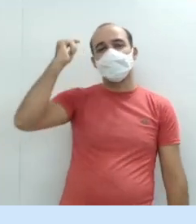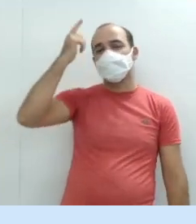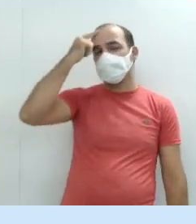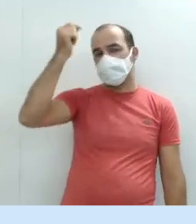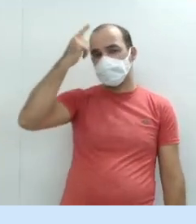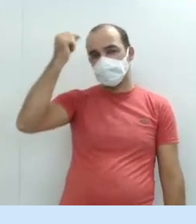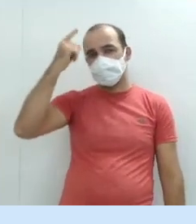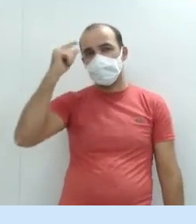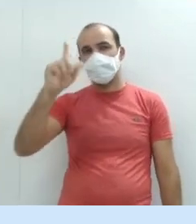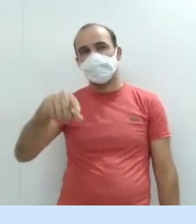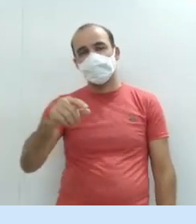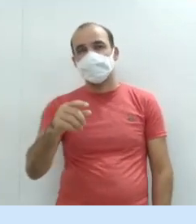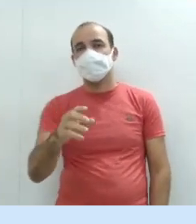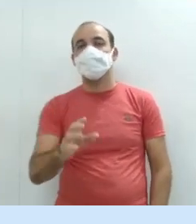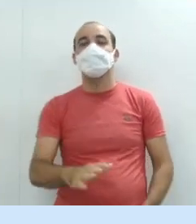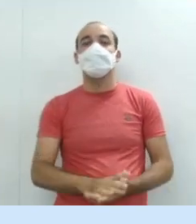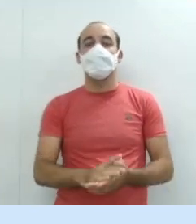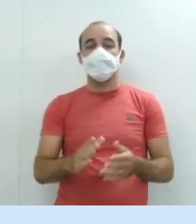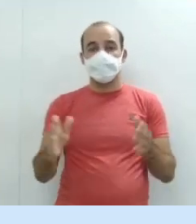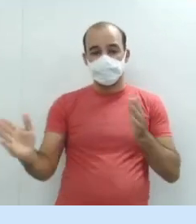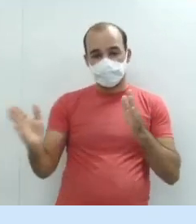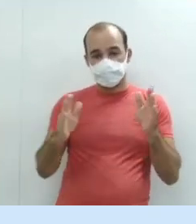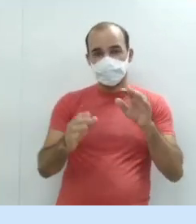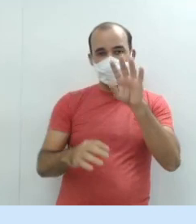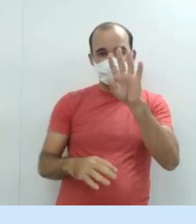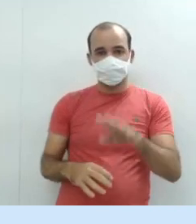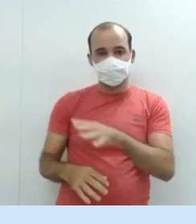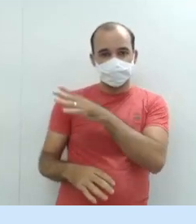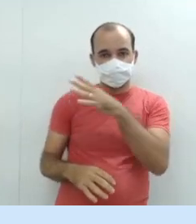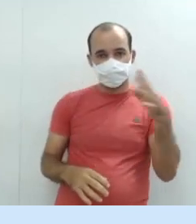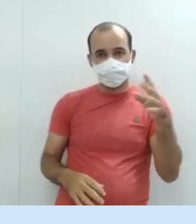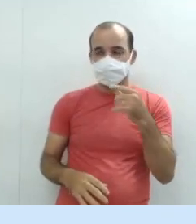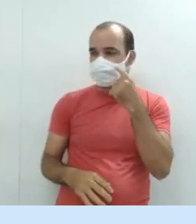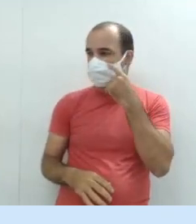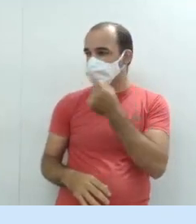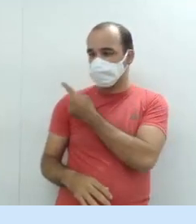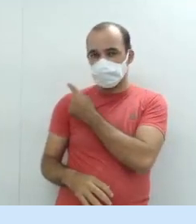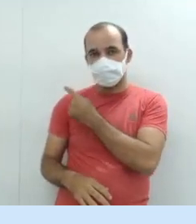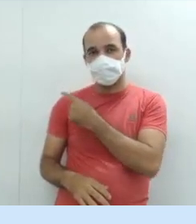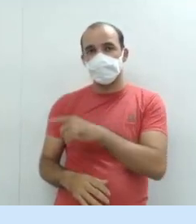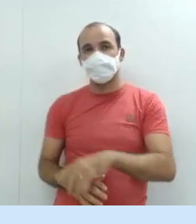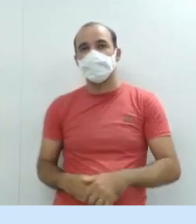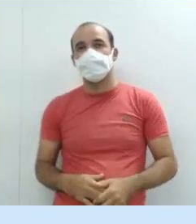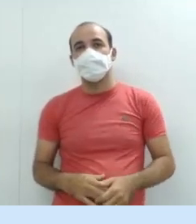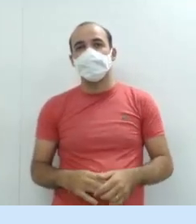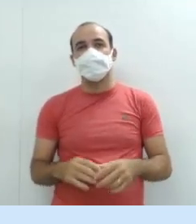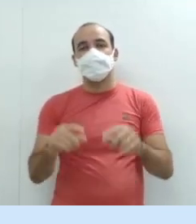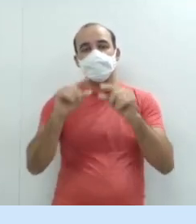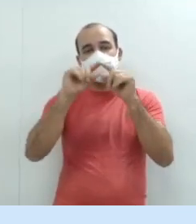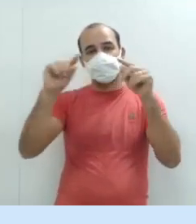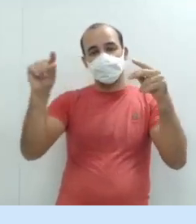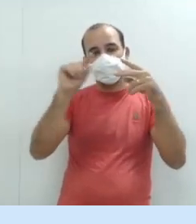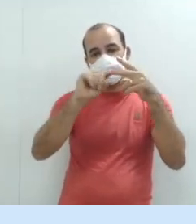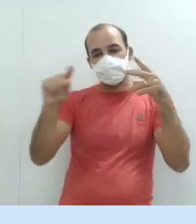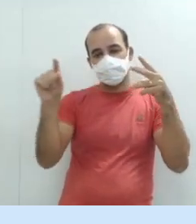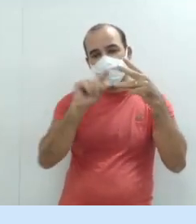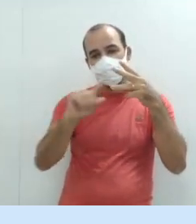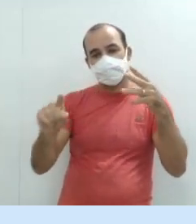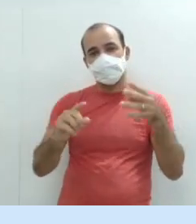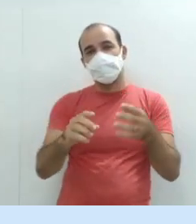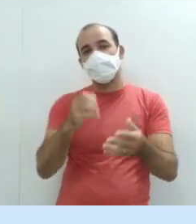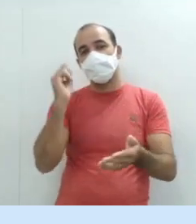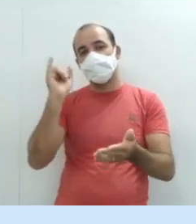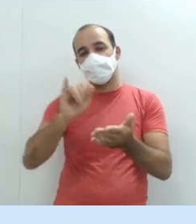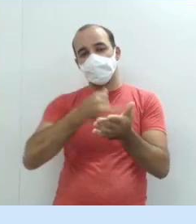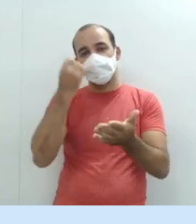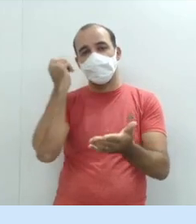aí a inscrição, dá uma olhadinha aí no slide. Preste atenção. O período das inscrições, o valor, o período de solicitação de isenção